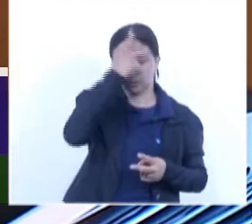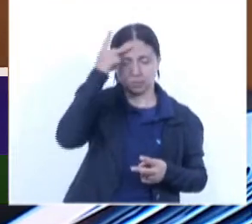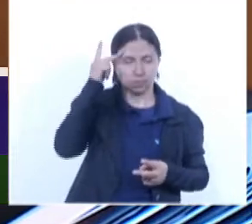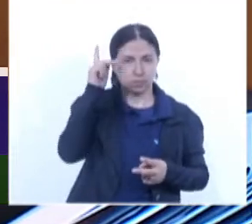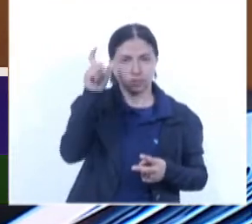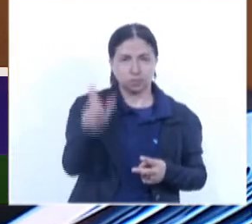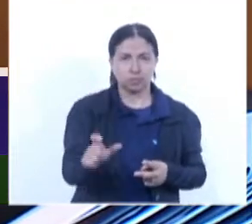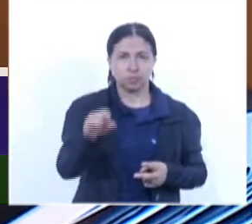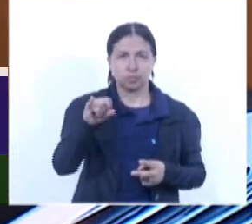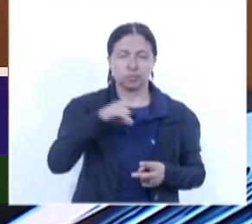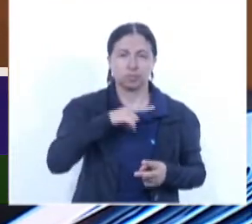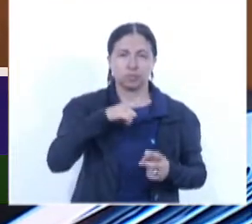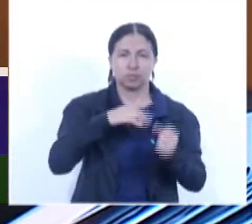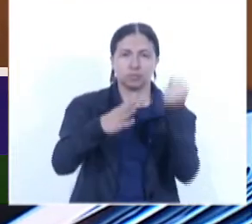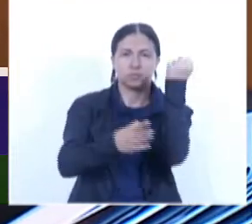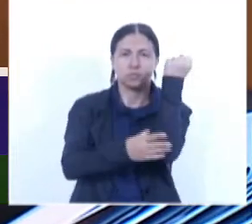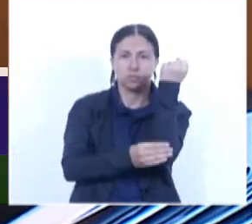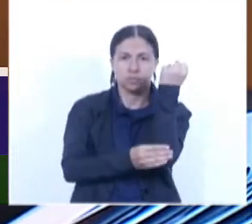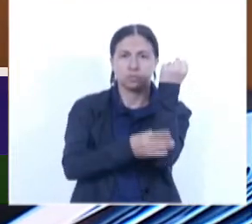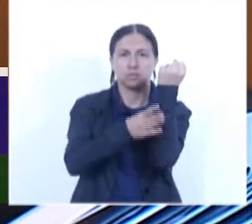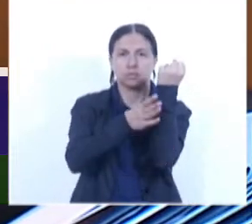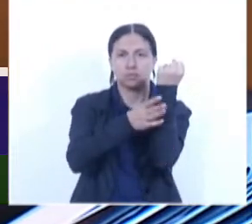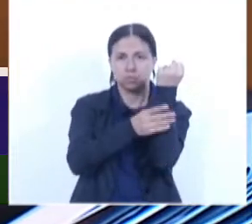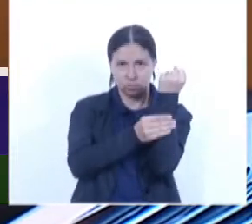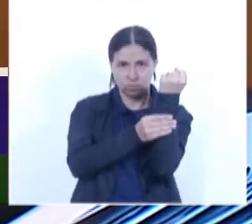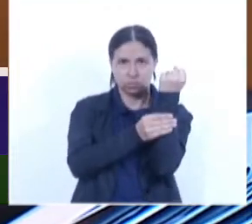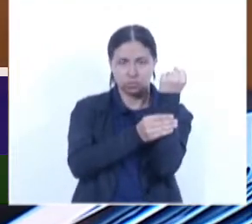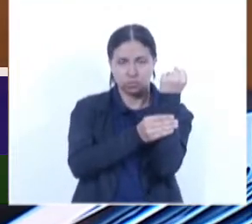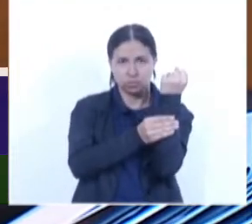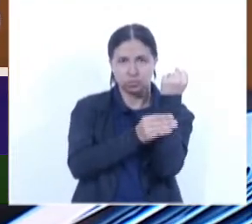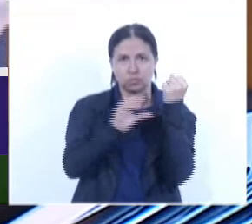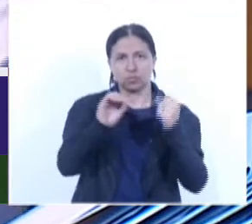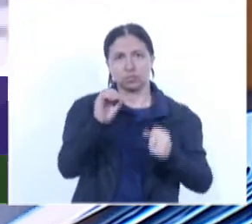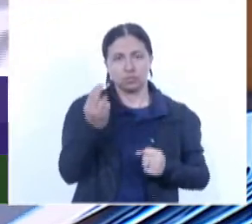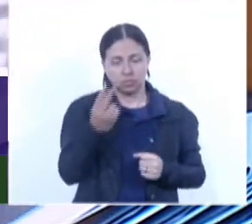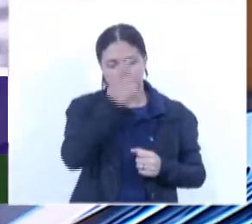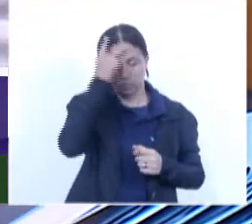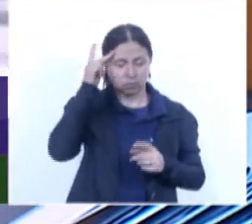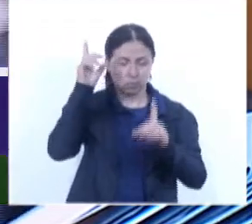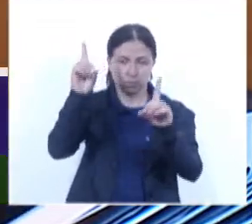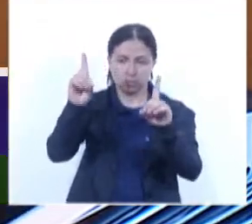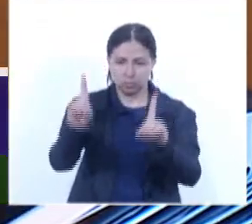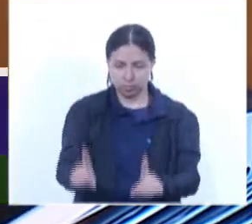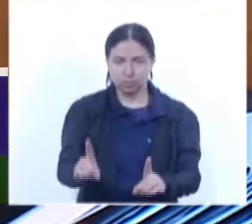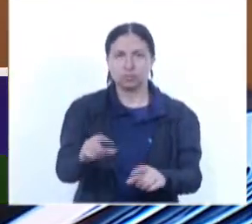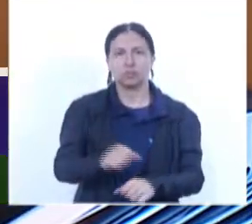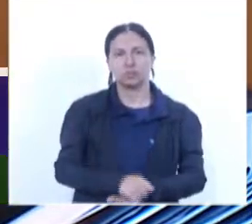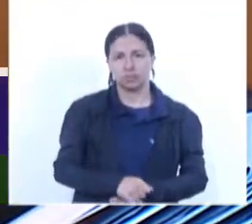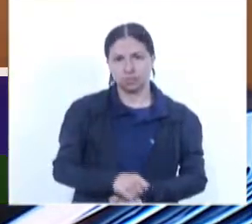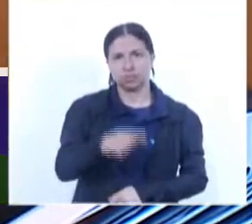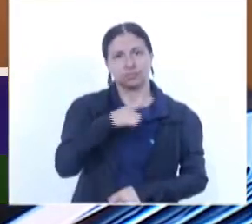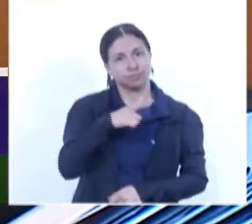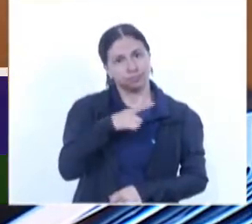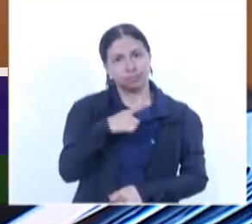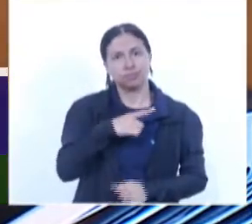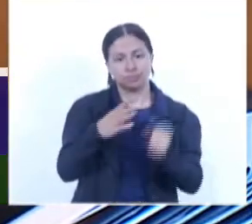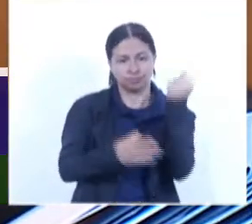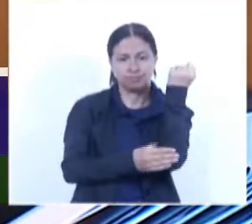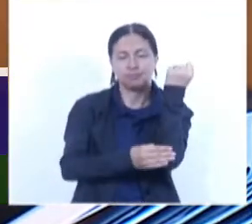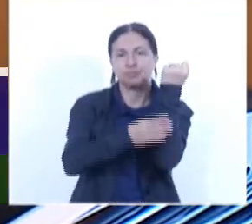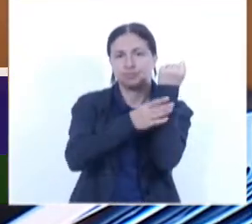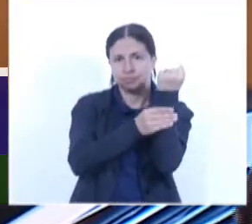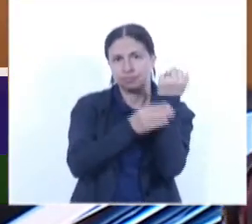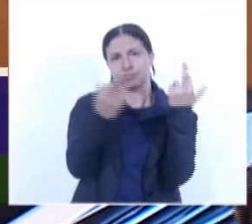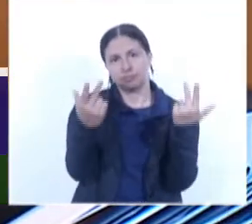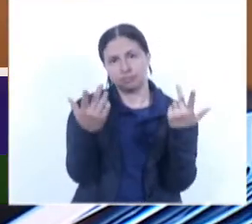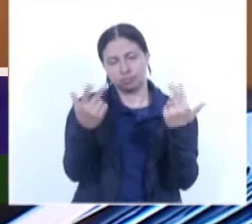fibromialgia como pessoas com deficiência de acordo com a lei brasileira de inclusão da pessoa com deficiência